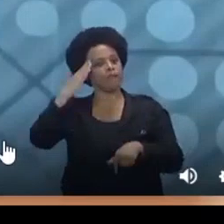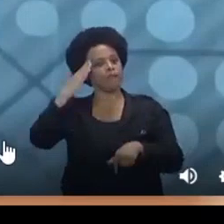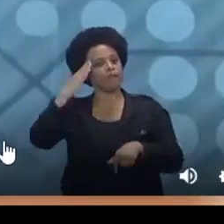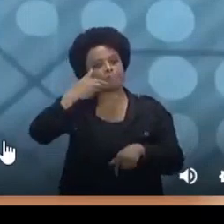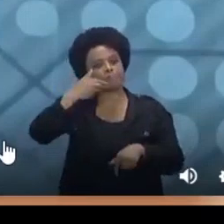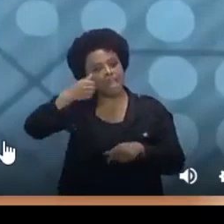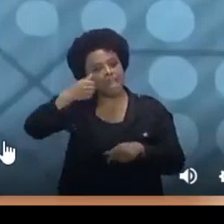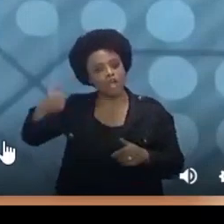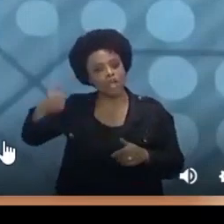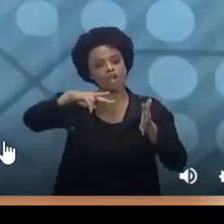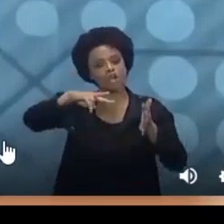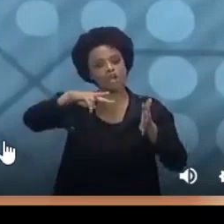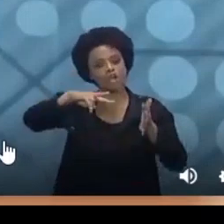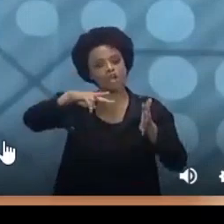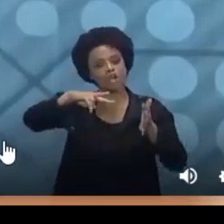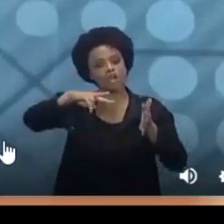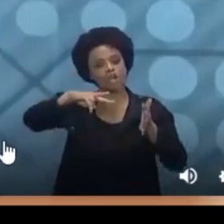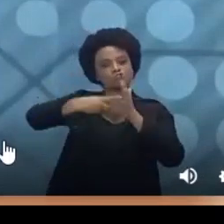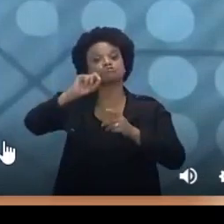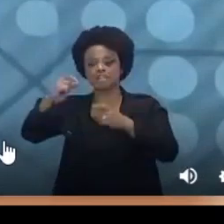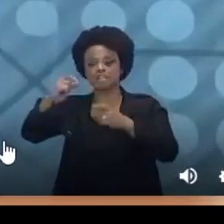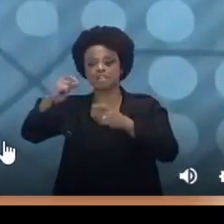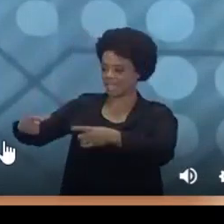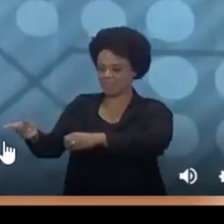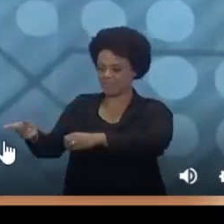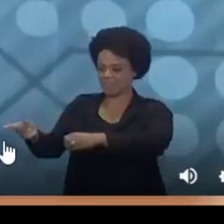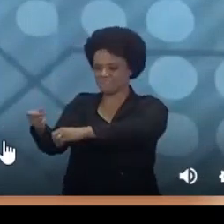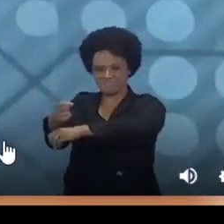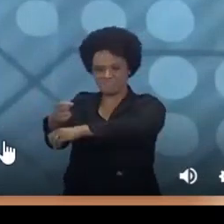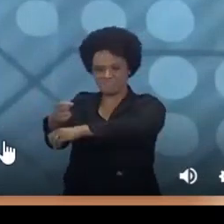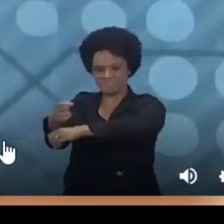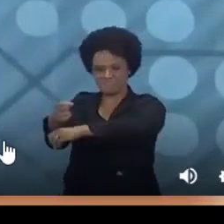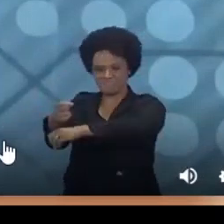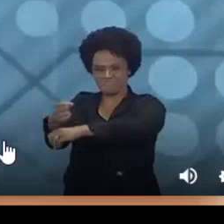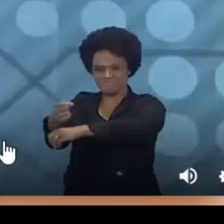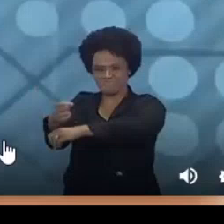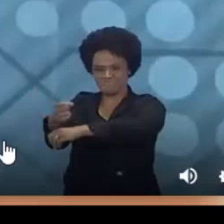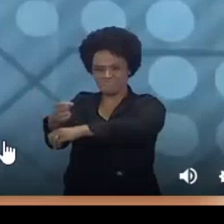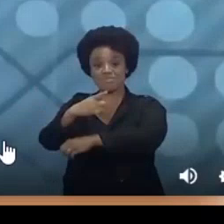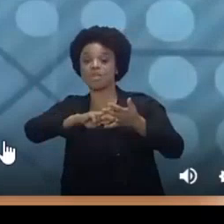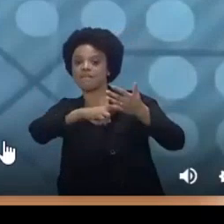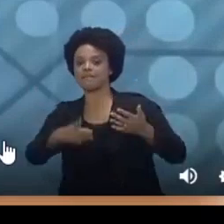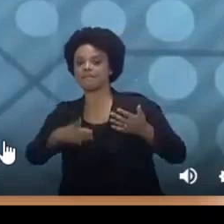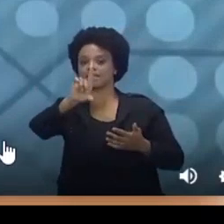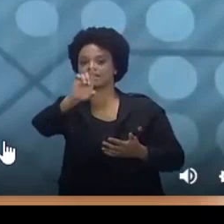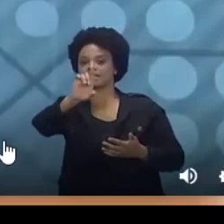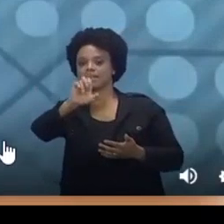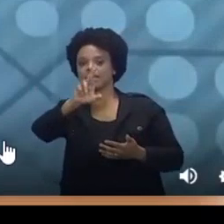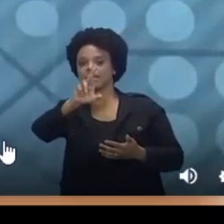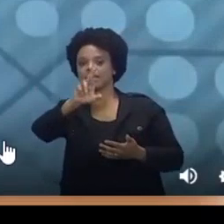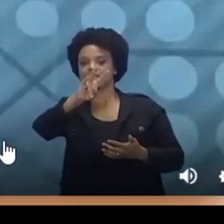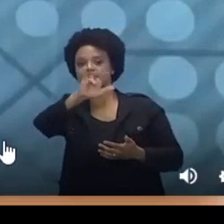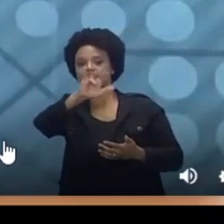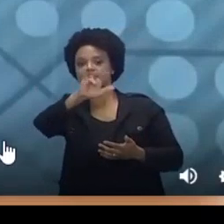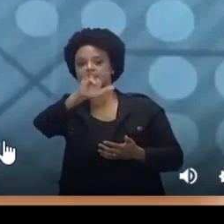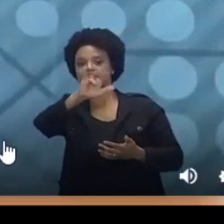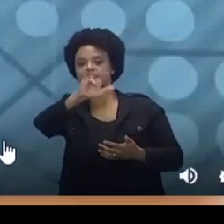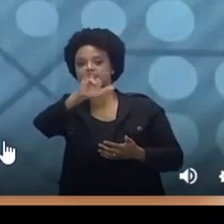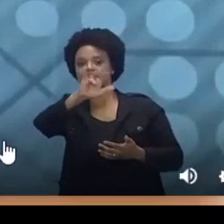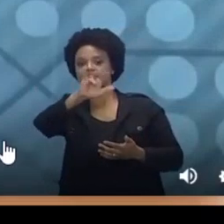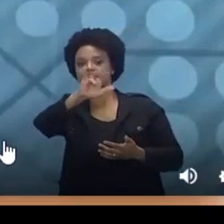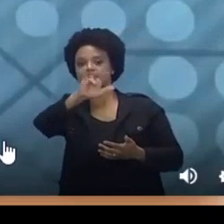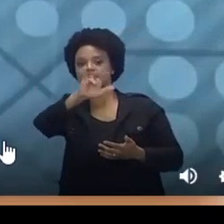conceito que espaço para velocidade você tem o quê? Uma derivada. Da velocidade para aceleração você tem uma outra